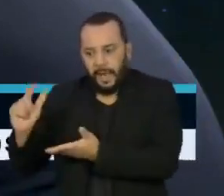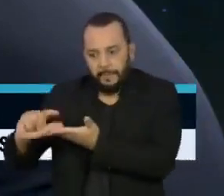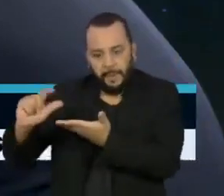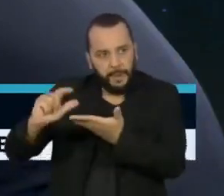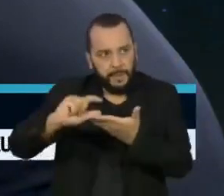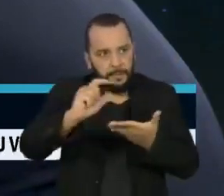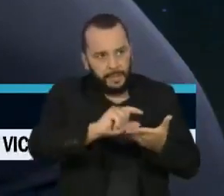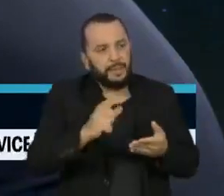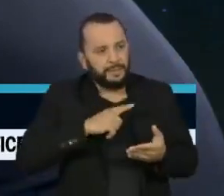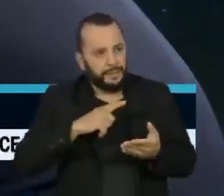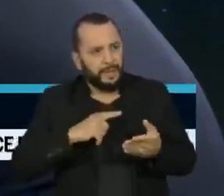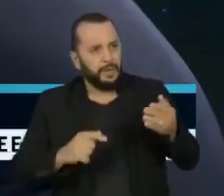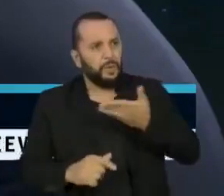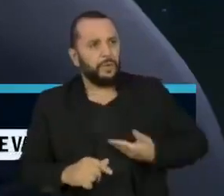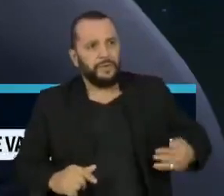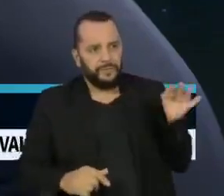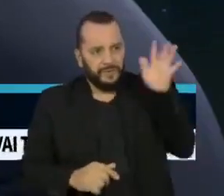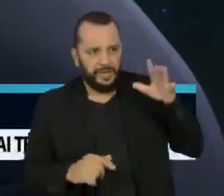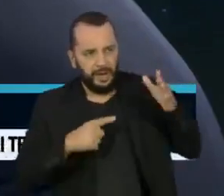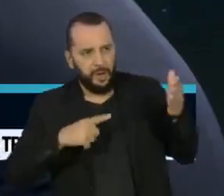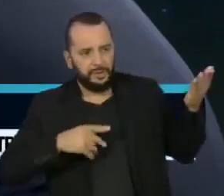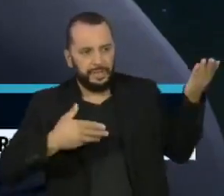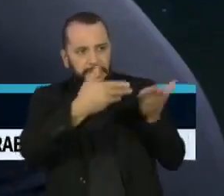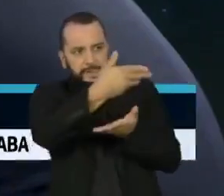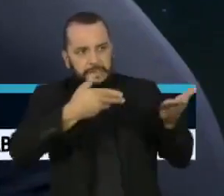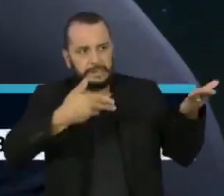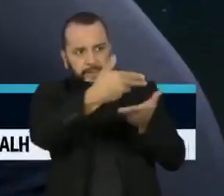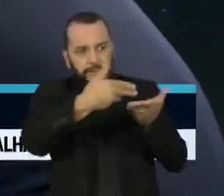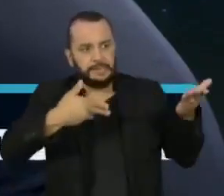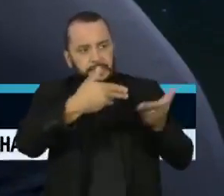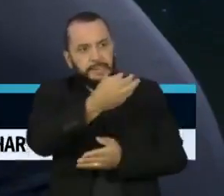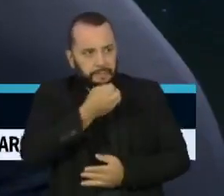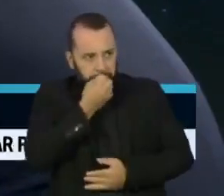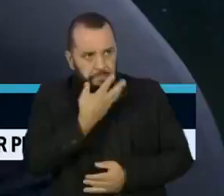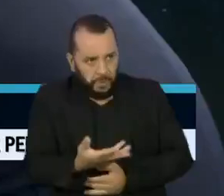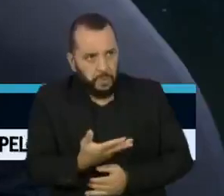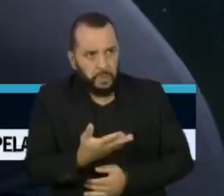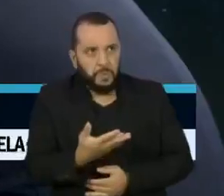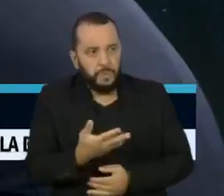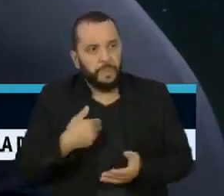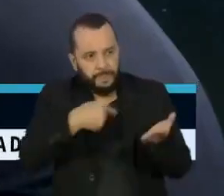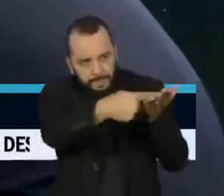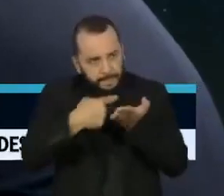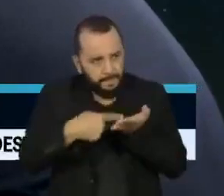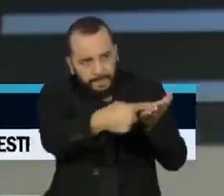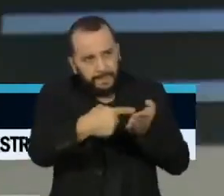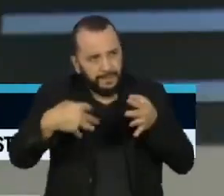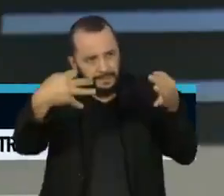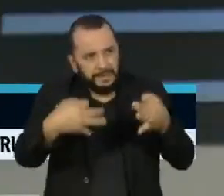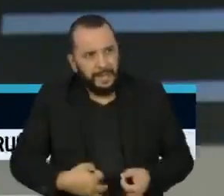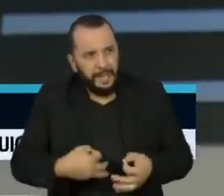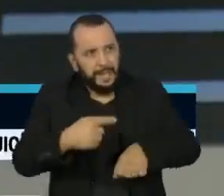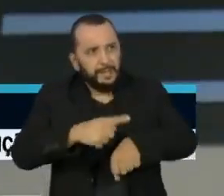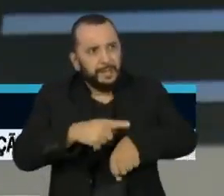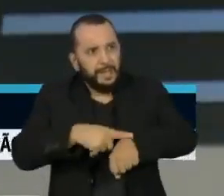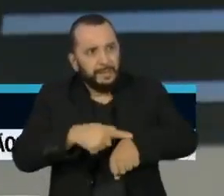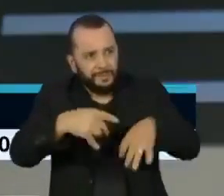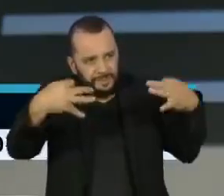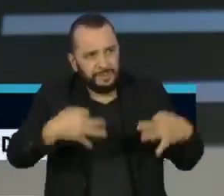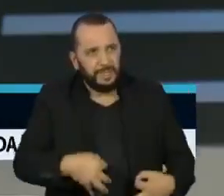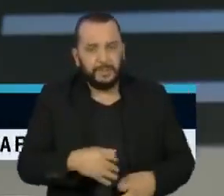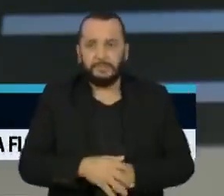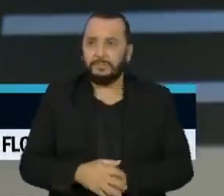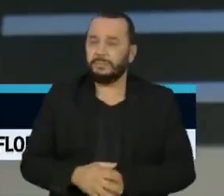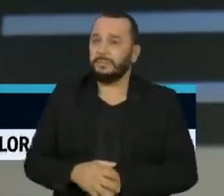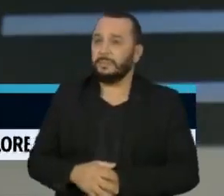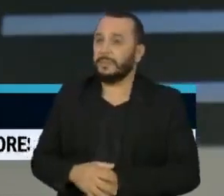com relação a isso? As negociações estão caminhando no tempo em que vocês esperavam, no ritmo adequado? Olha, Karen, a resposta